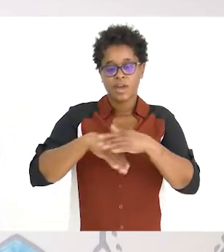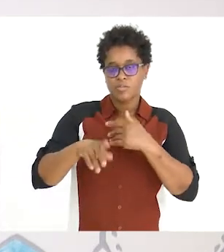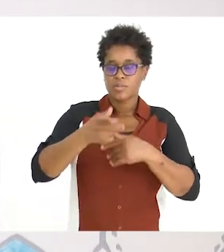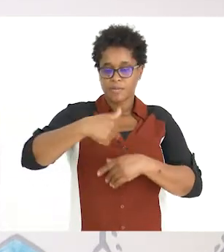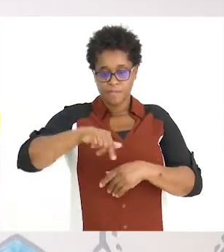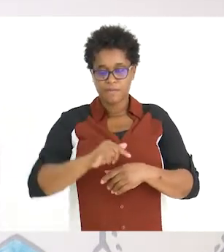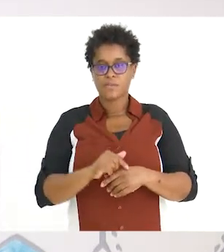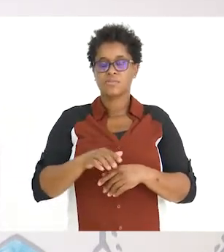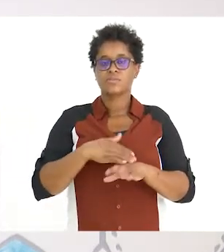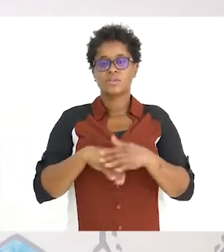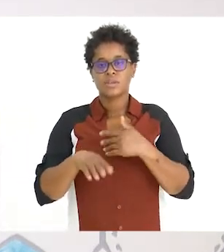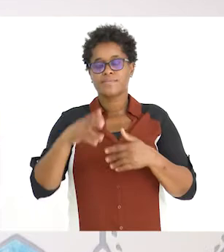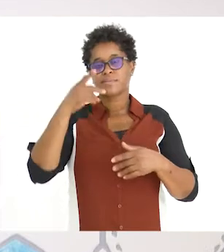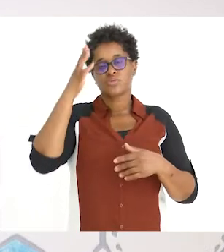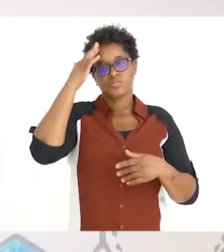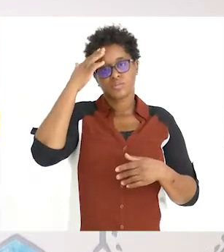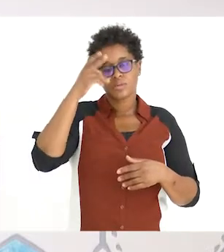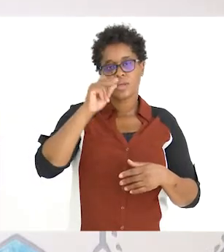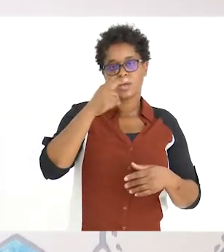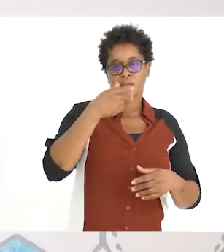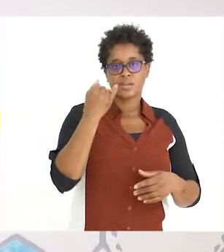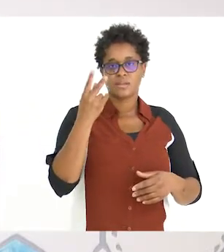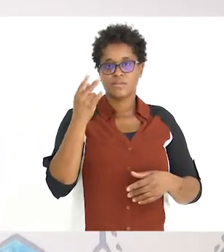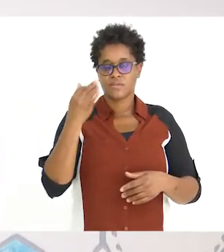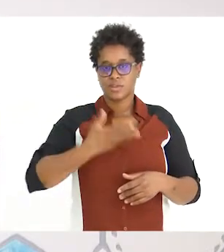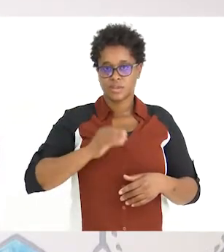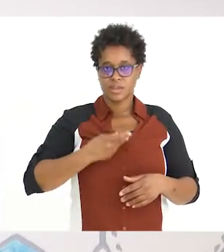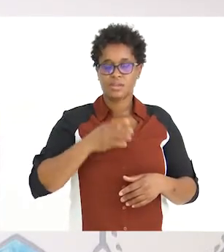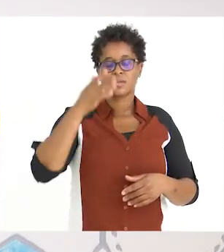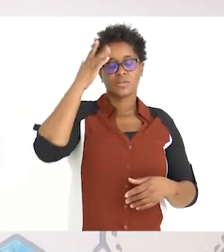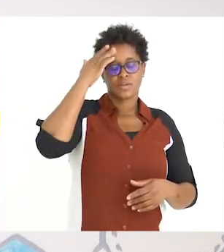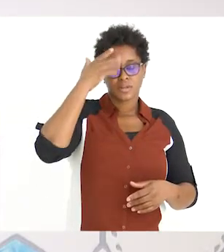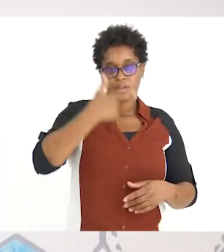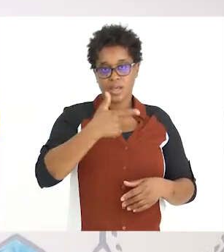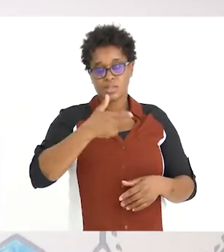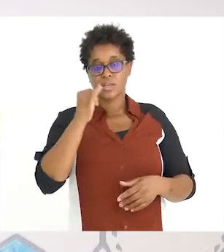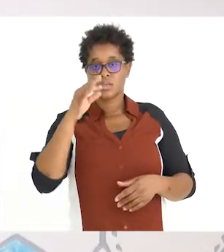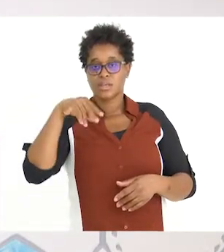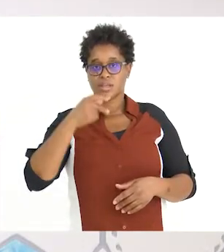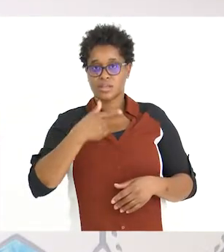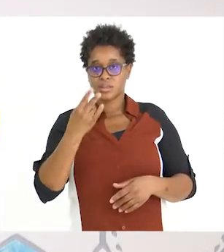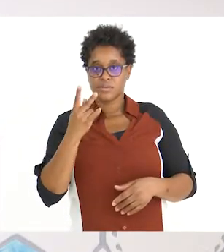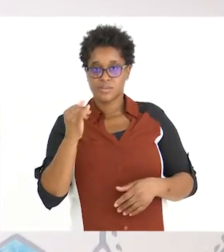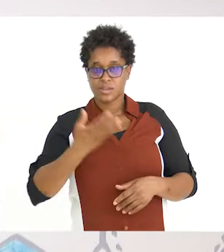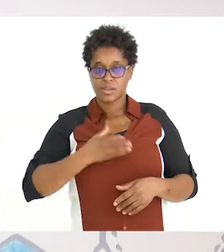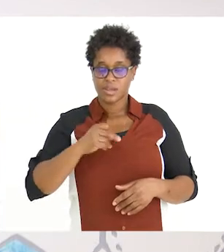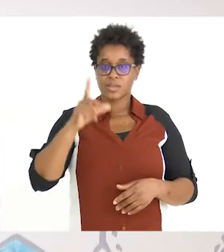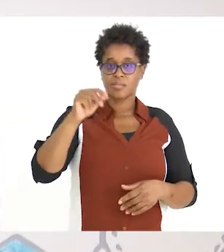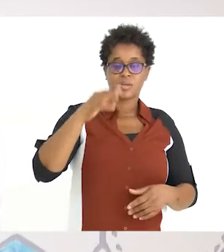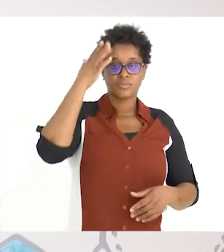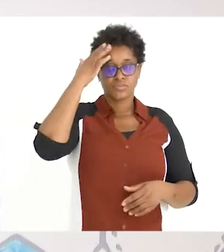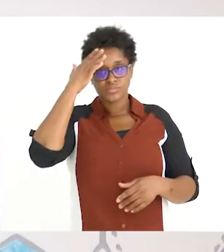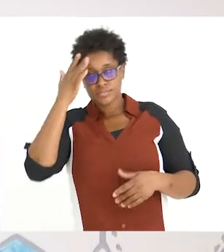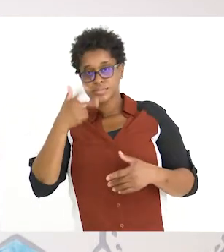taxa de atividade, taxa de inatividade e a taxa do desemprego.